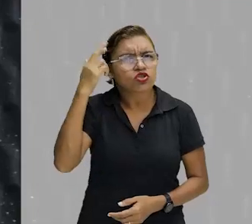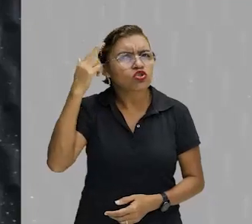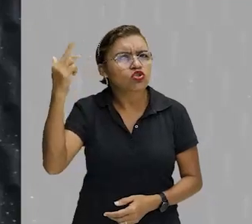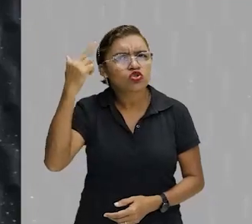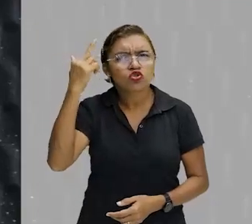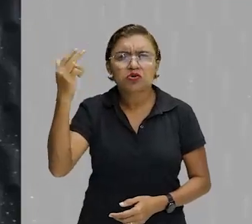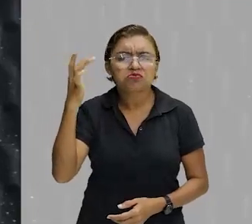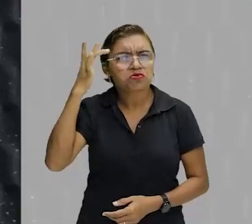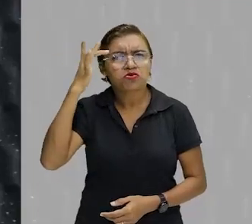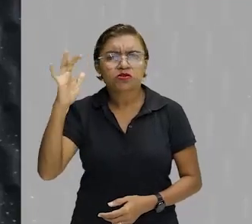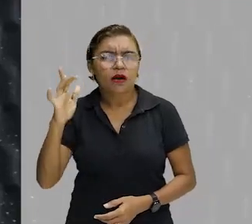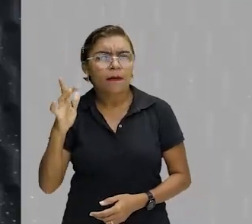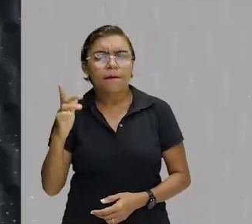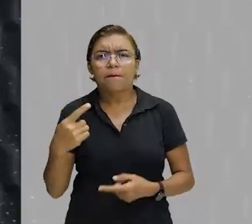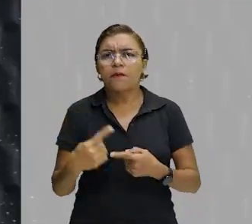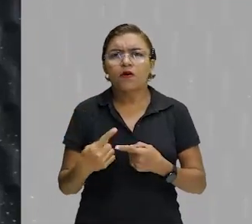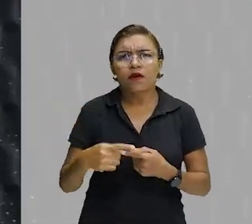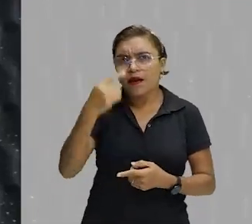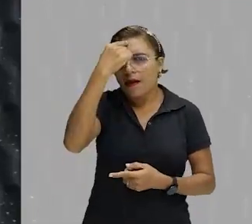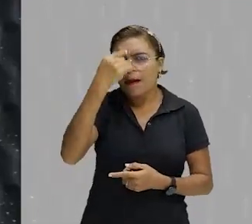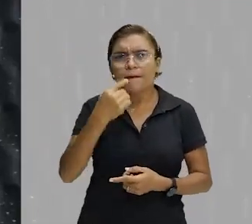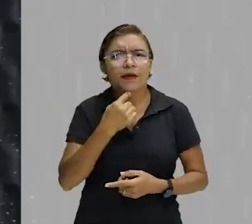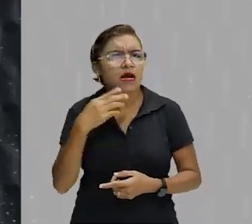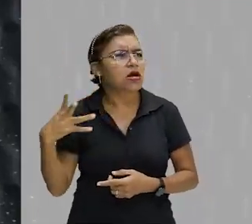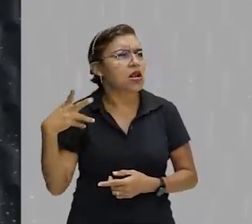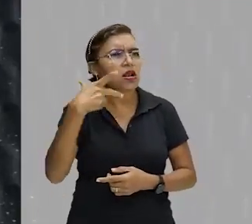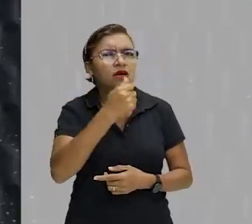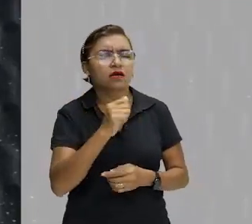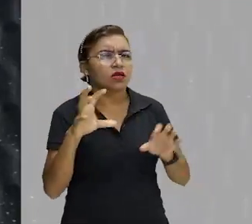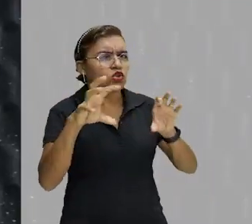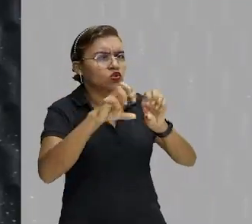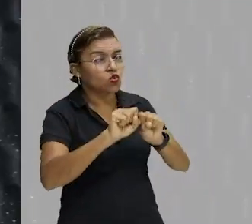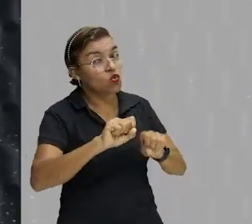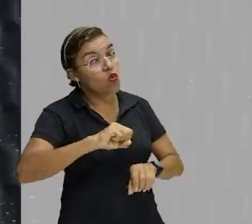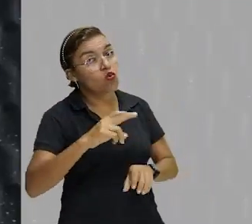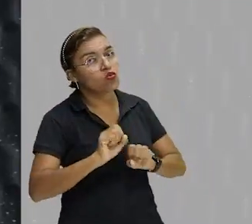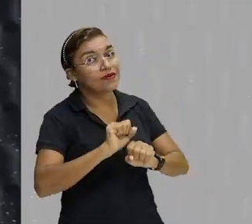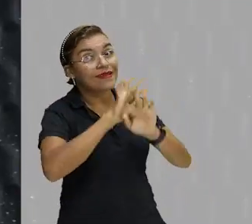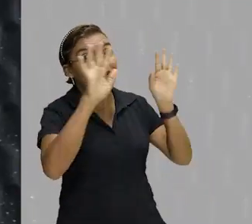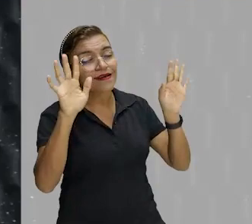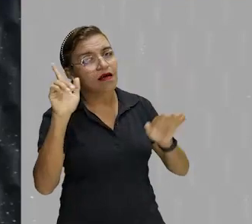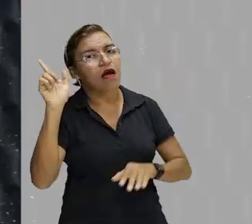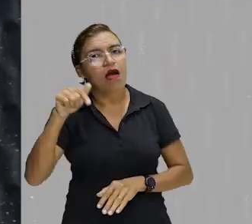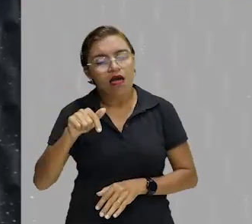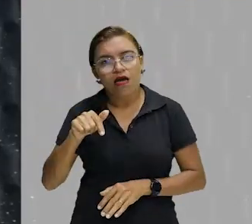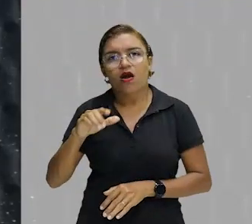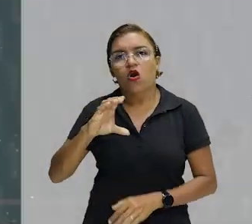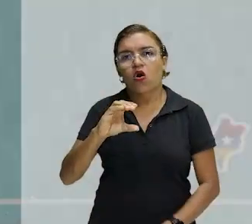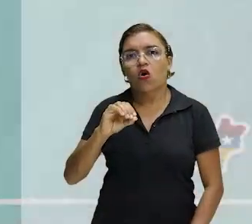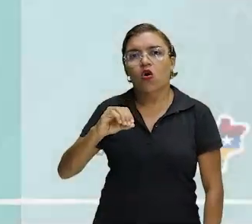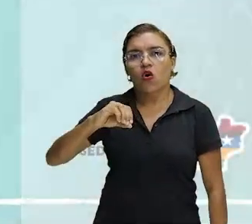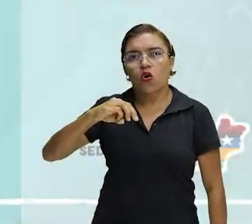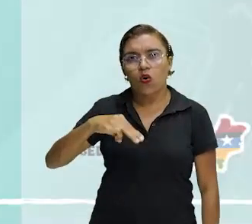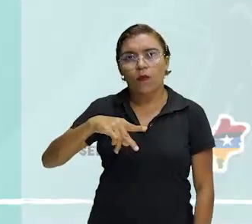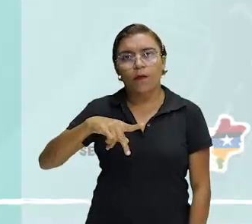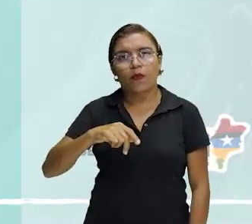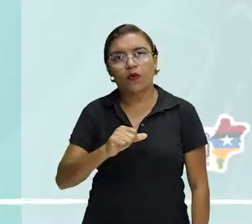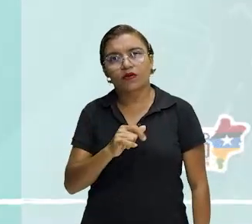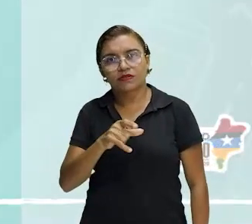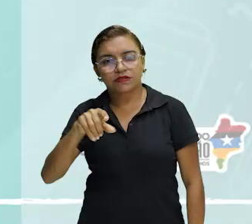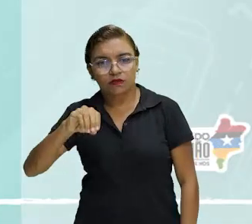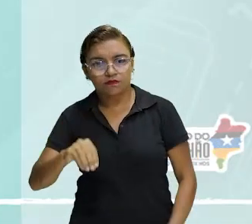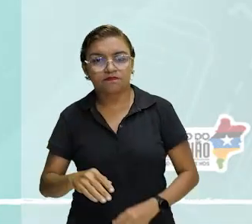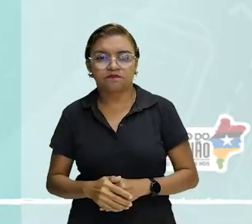não sabe por quê, porque a imagem é linda, ou é escura demais, ou é clara demais. E isso aqui faz parte da composição. Considerações